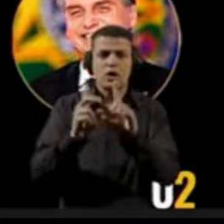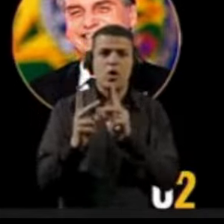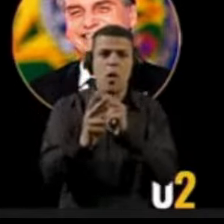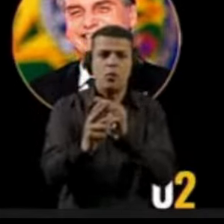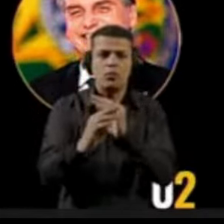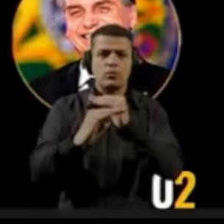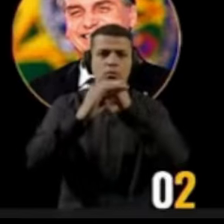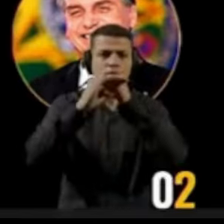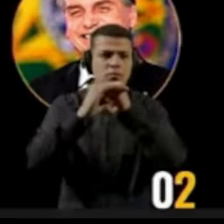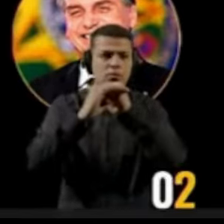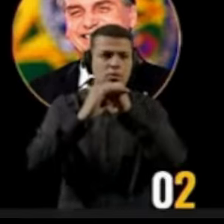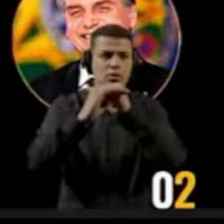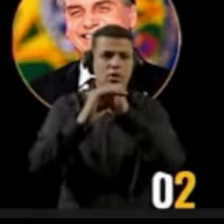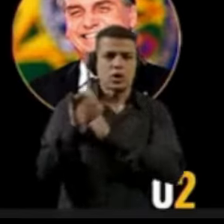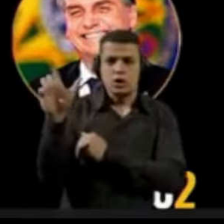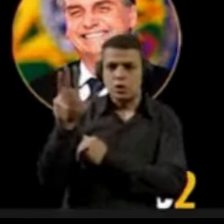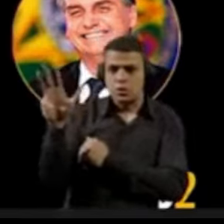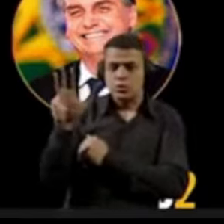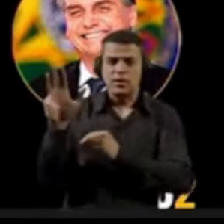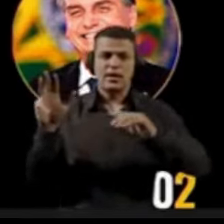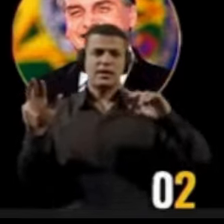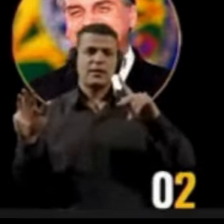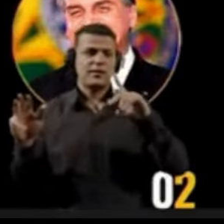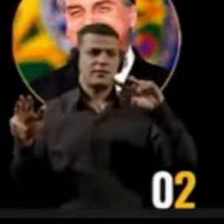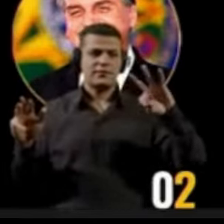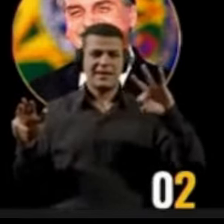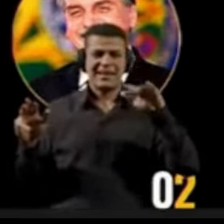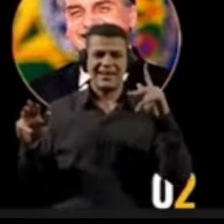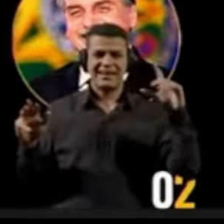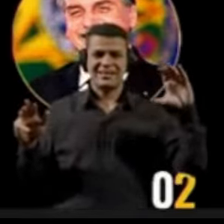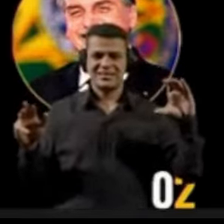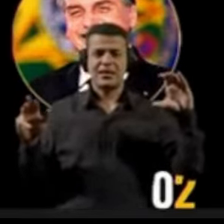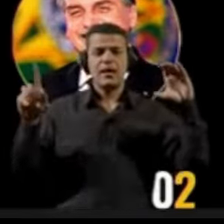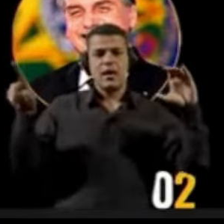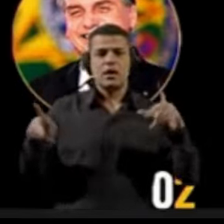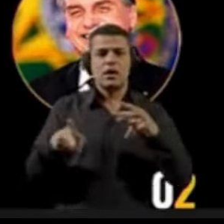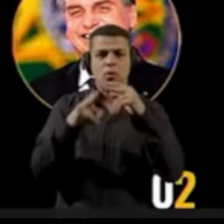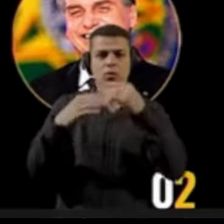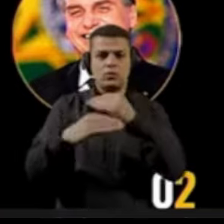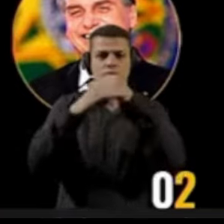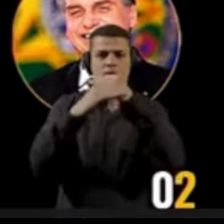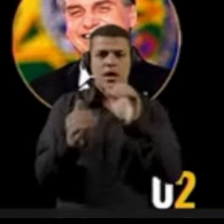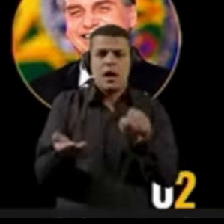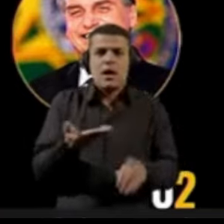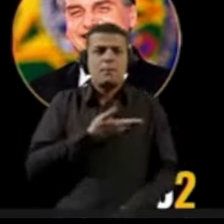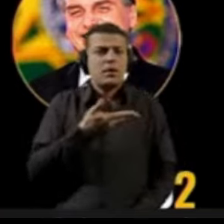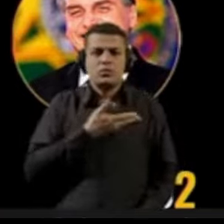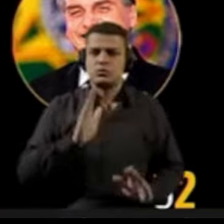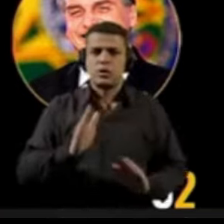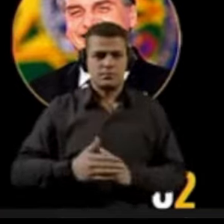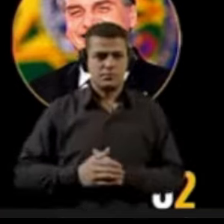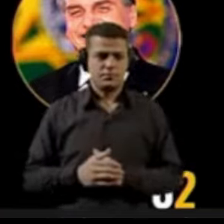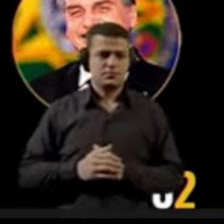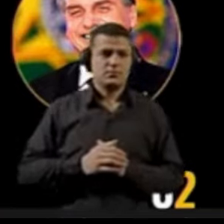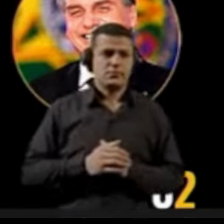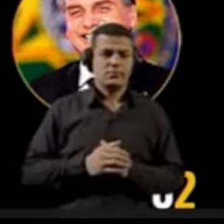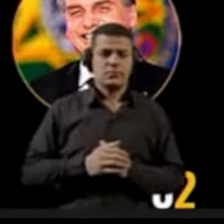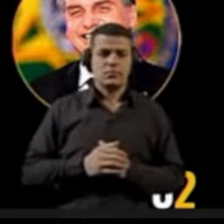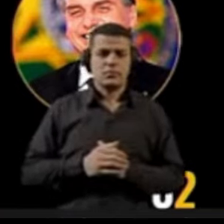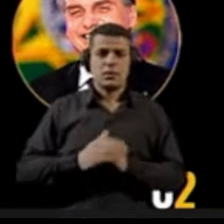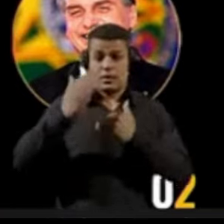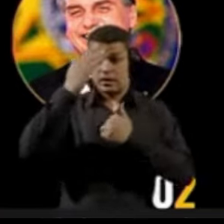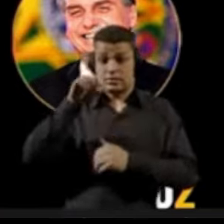moeda. Lula e FHC eram só aspectos divergentes teoricamente na esquerda, mas eram dois esquerdistas. Foi graças